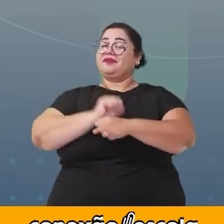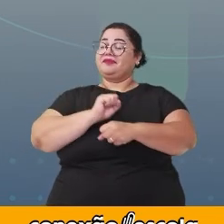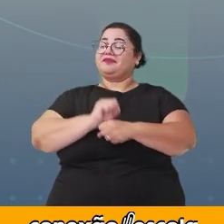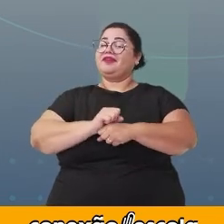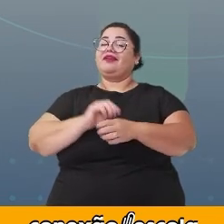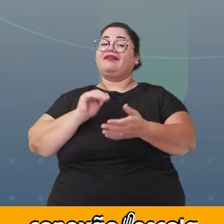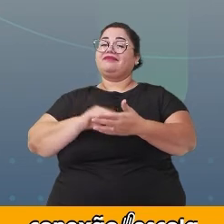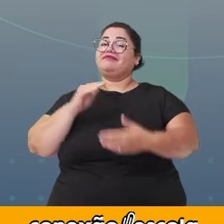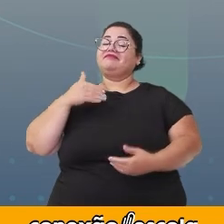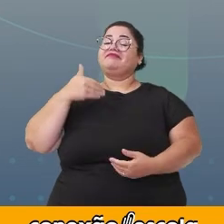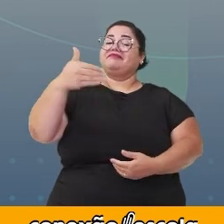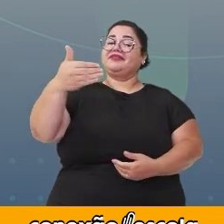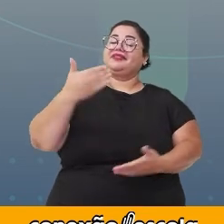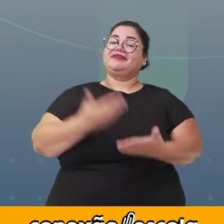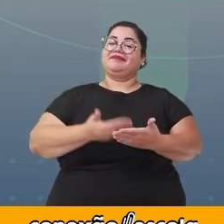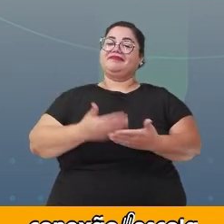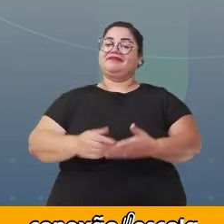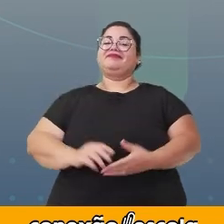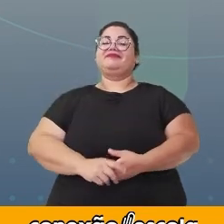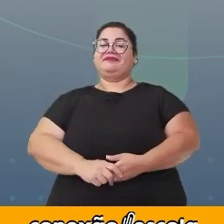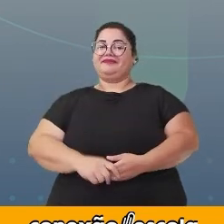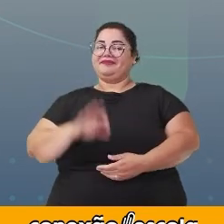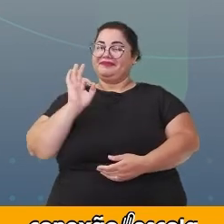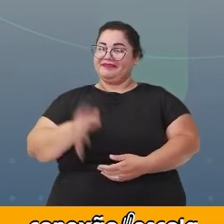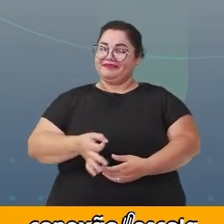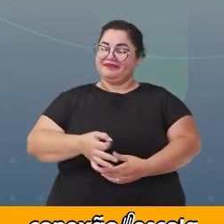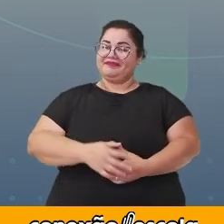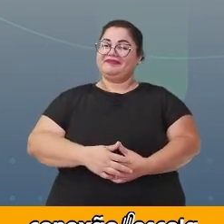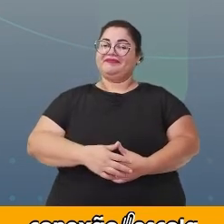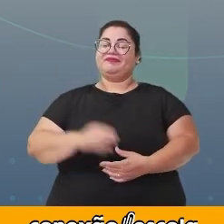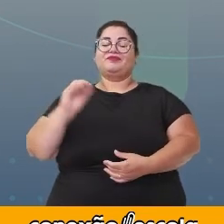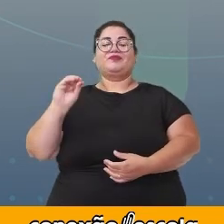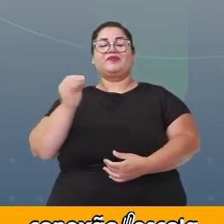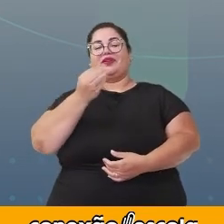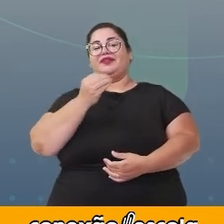aguardo até a próxima aula, certo?